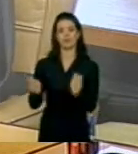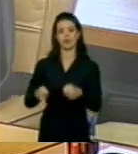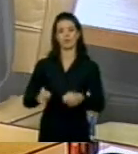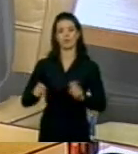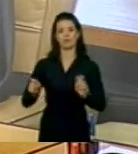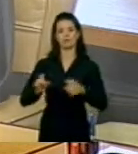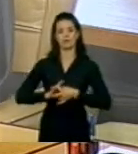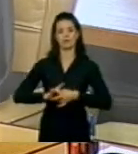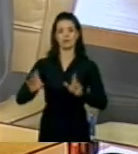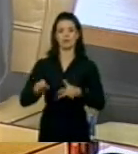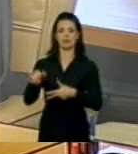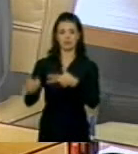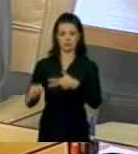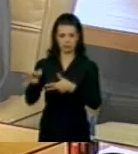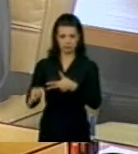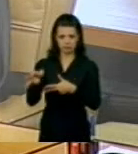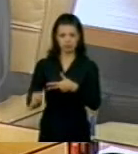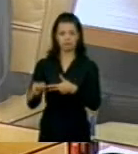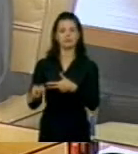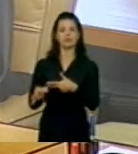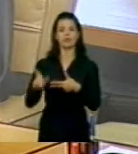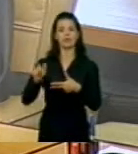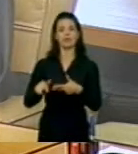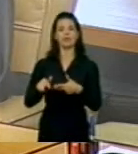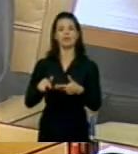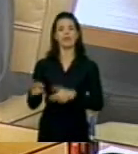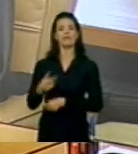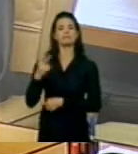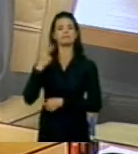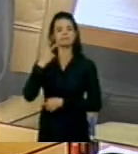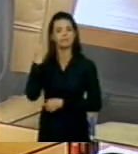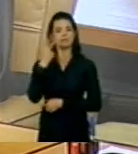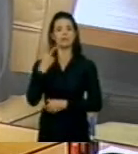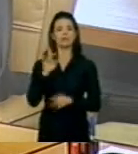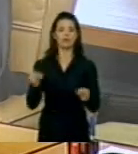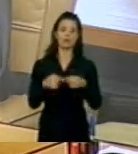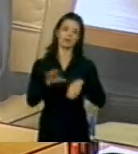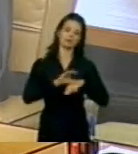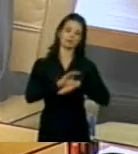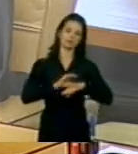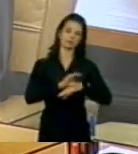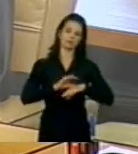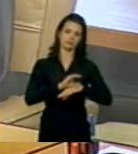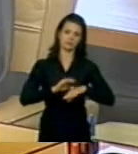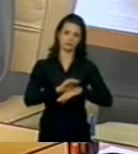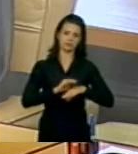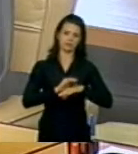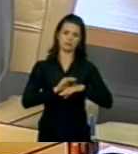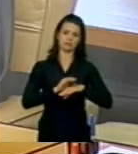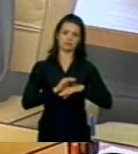de ação do Poder Legislativo, que são valores que inspiram as normas constitucionais, segundo se alega,